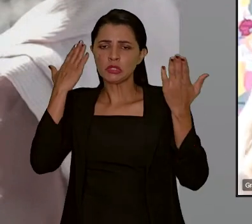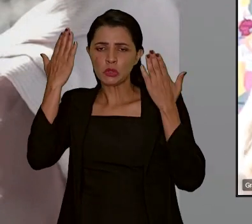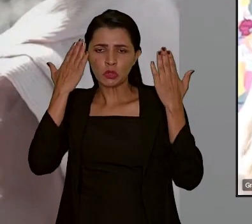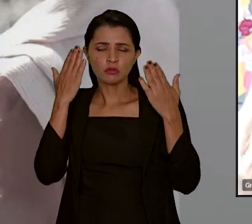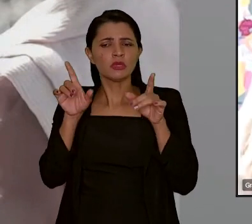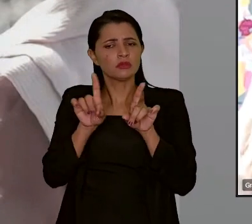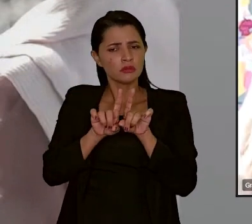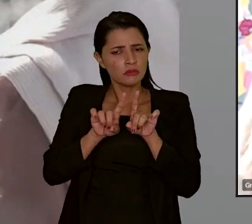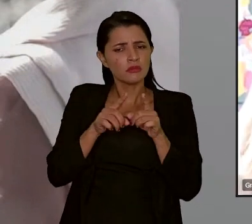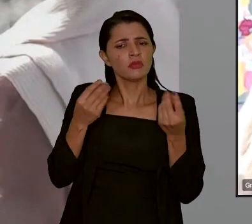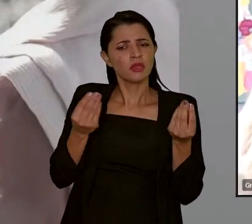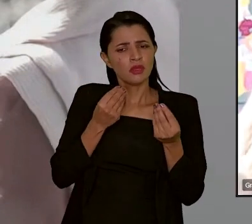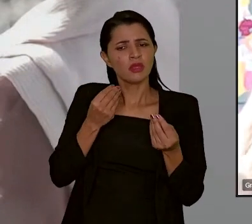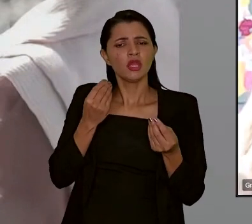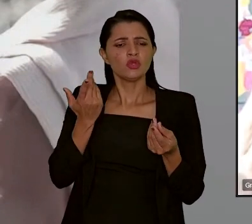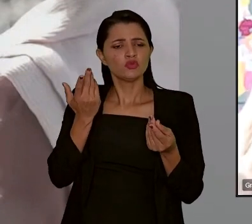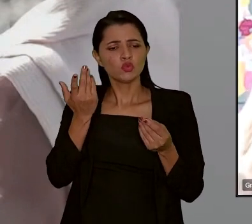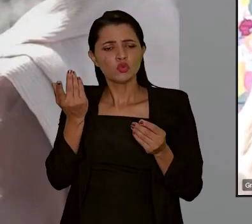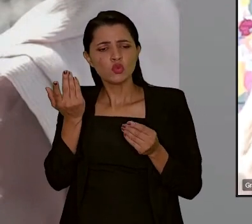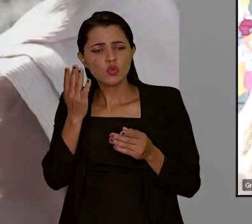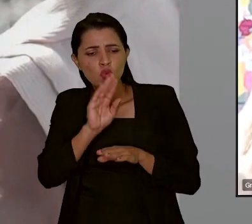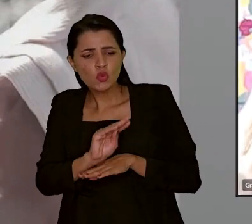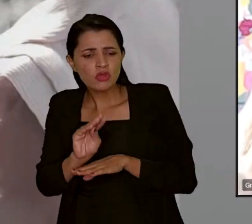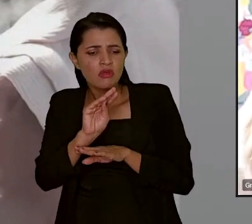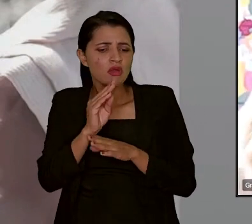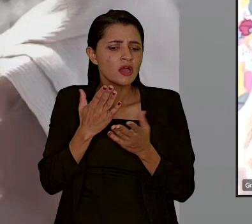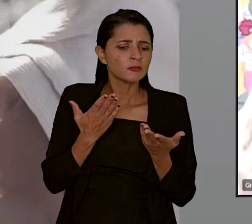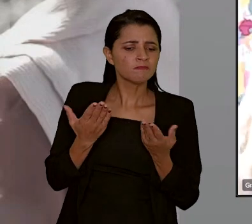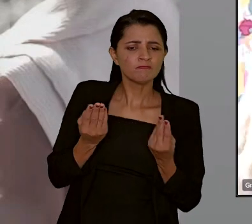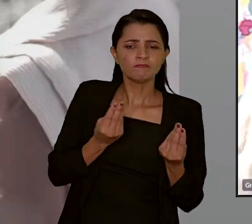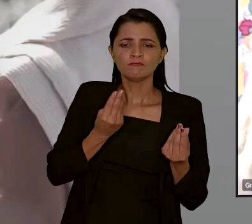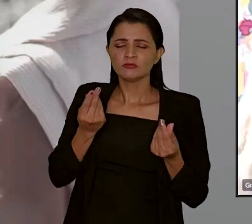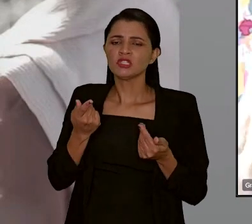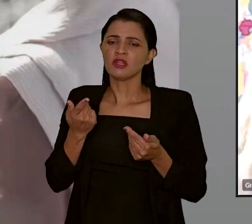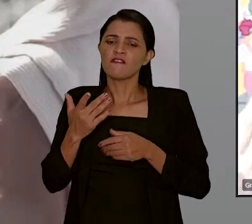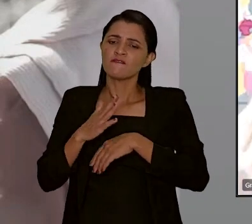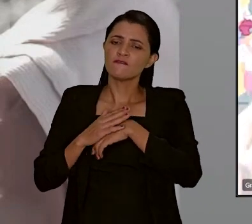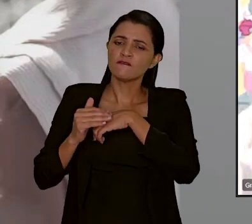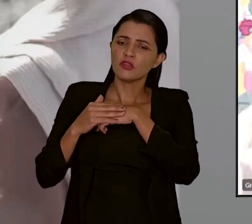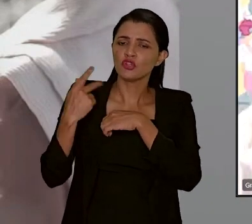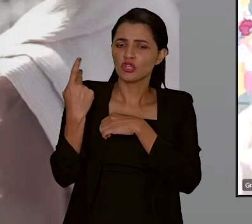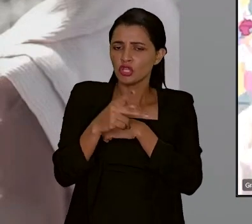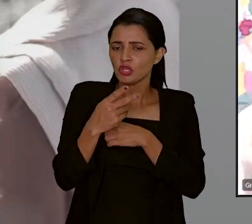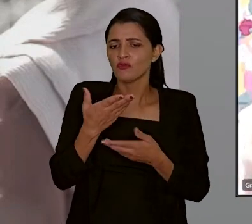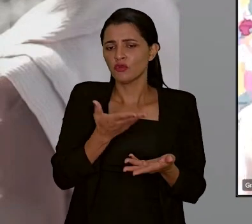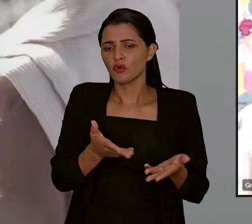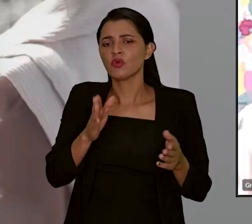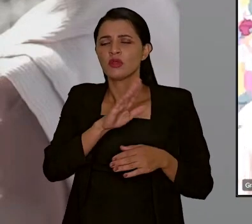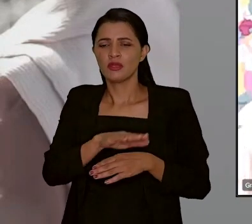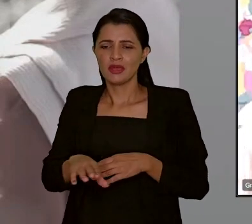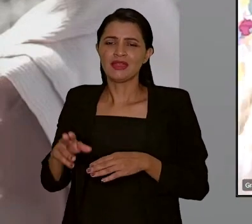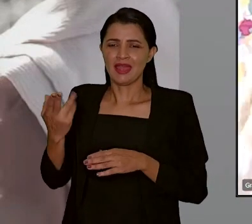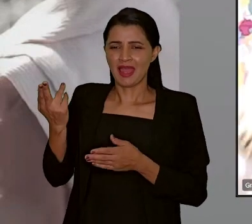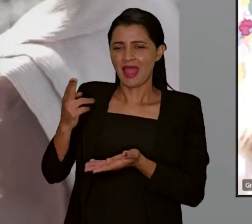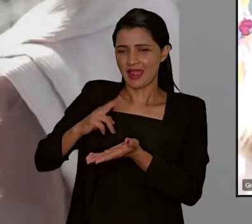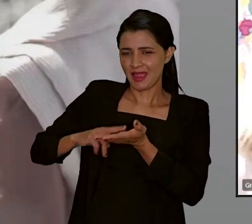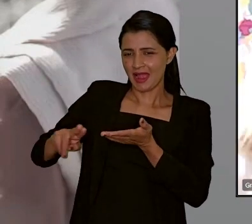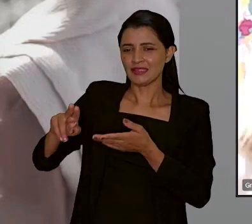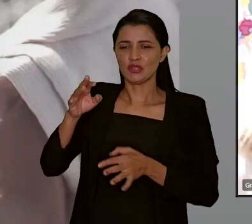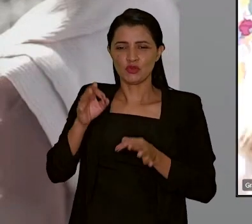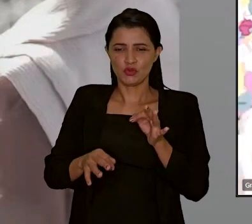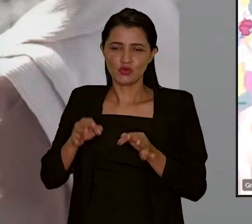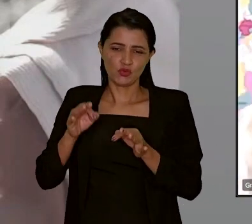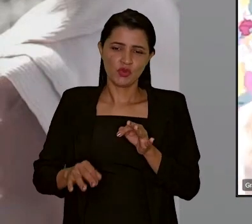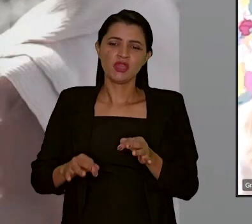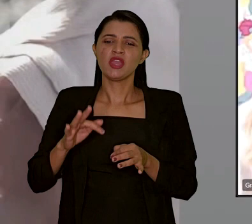cuidado afetivo com a criança. Aquela carta do juiz de Formosa dirigida à criança